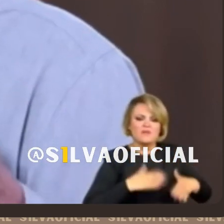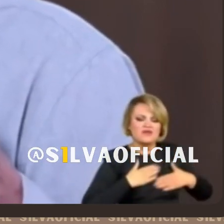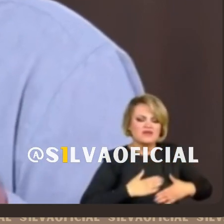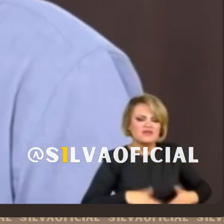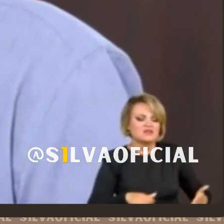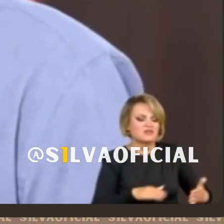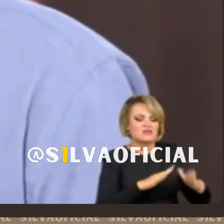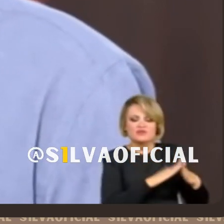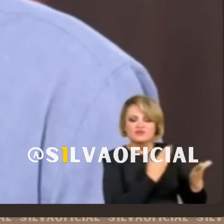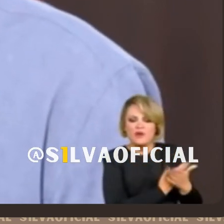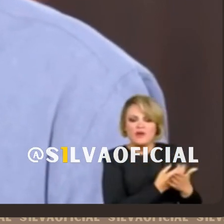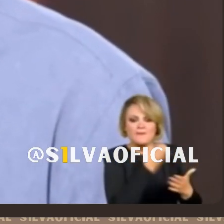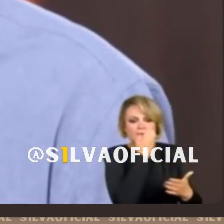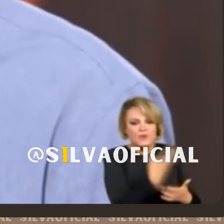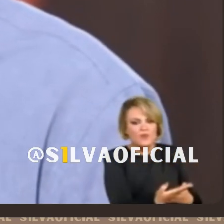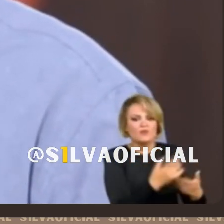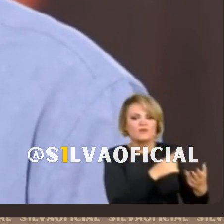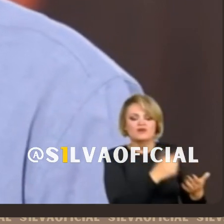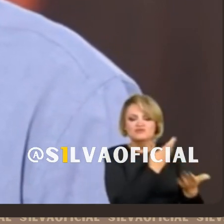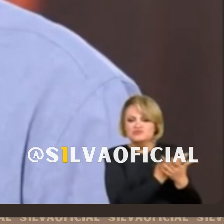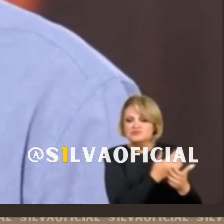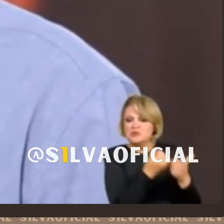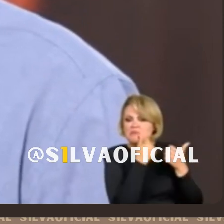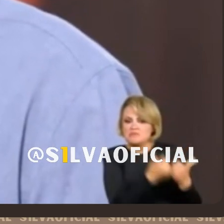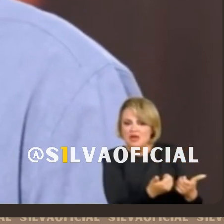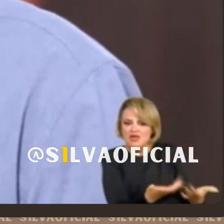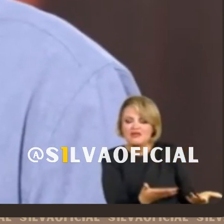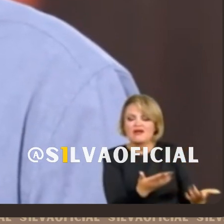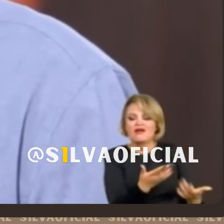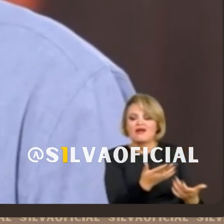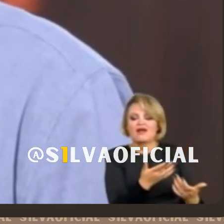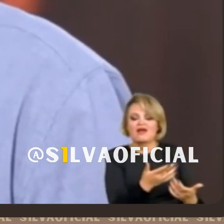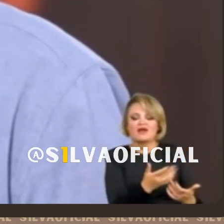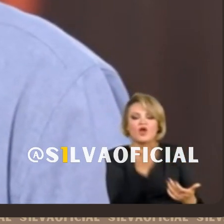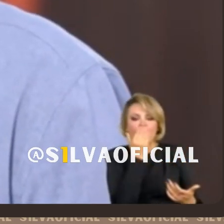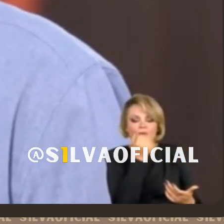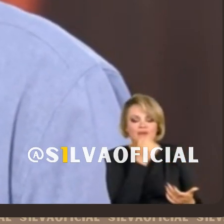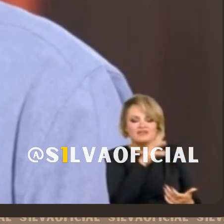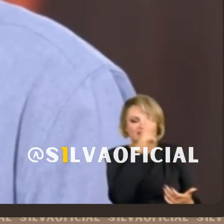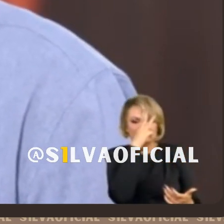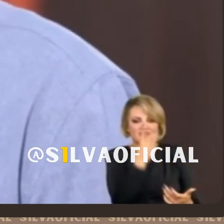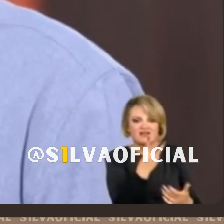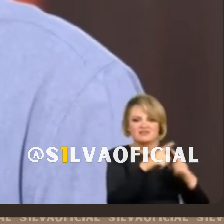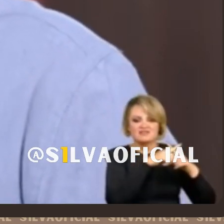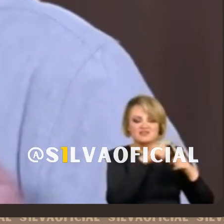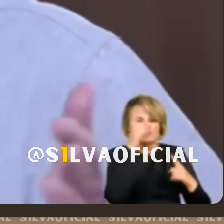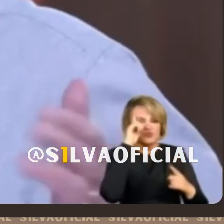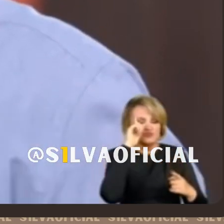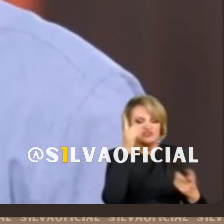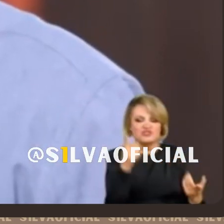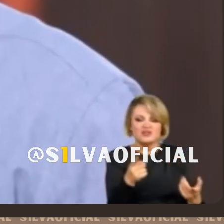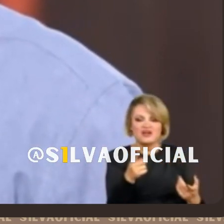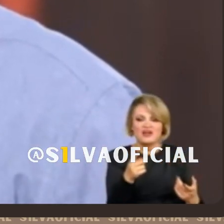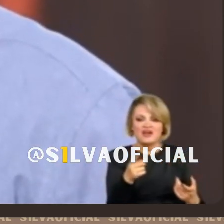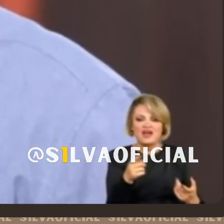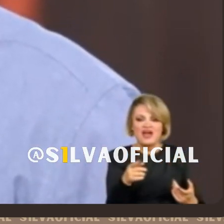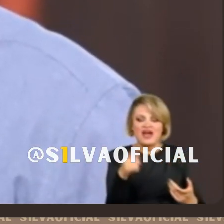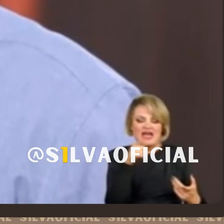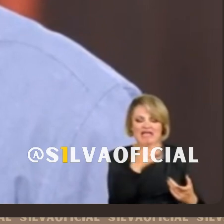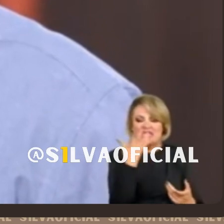estudar, sabe, que ele tenha que comer 3 vezes ao dia. Ninguém quer morar num país em que uma criança de 5 anos é morta por uma bala